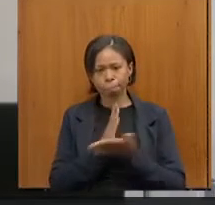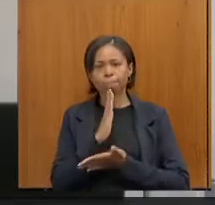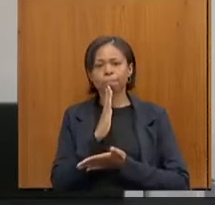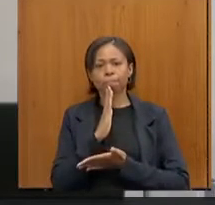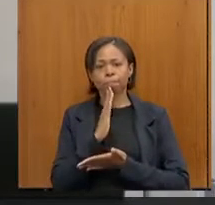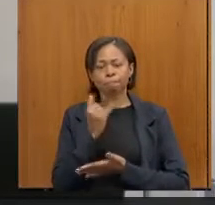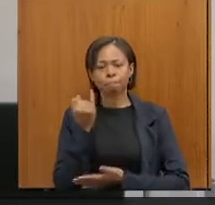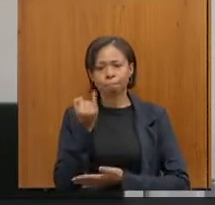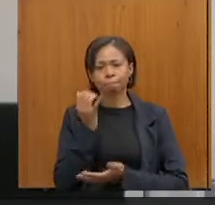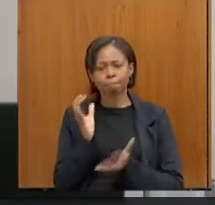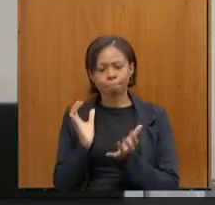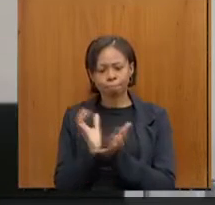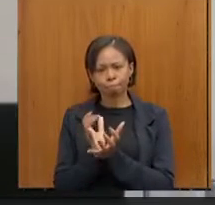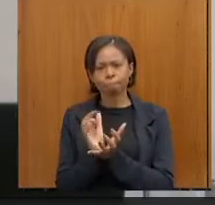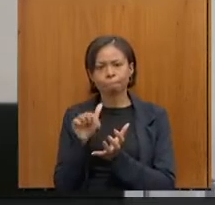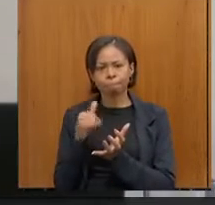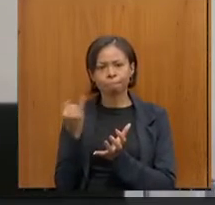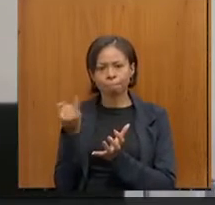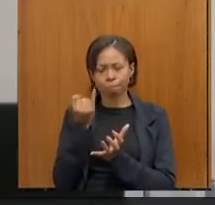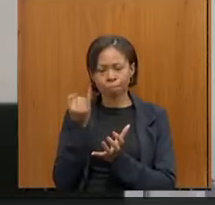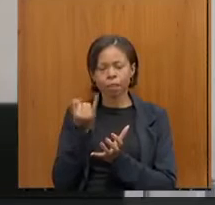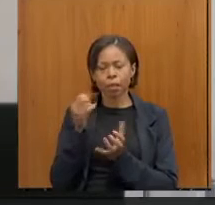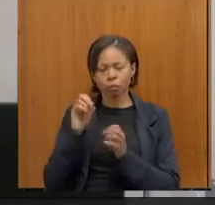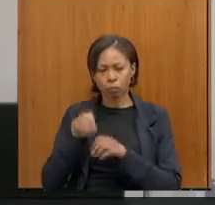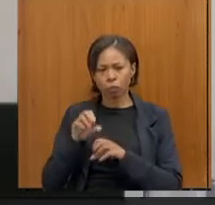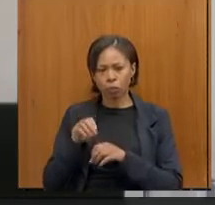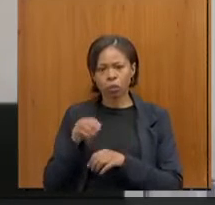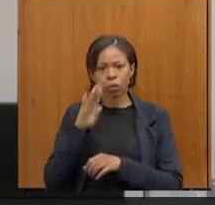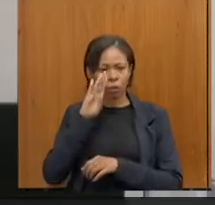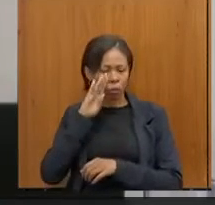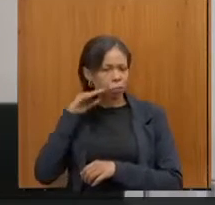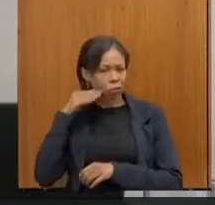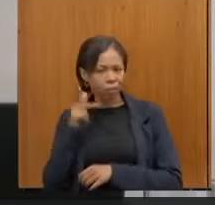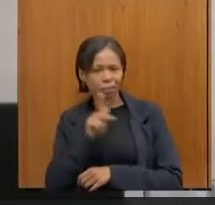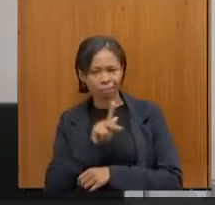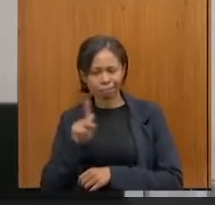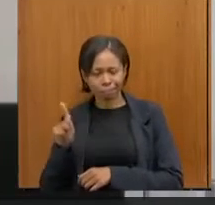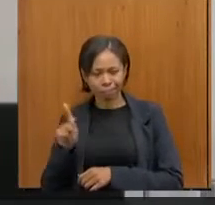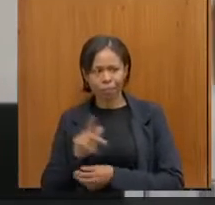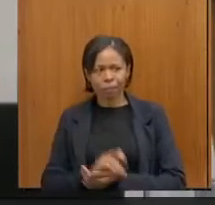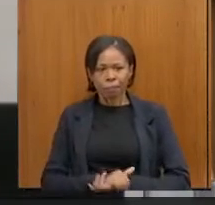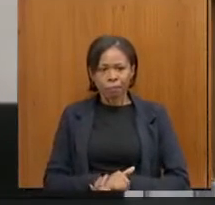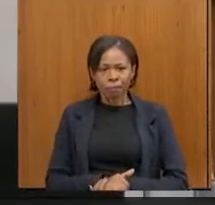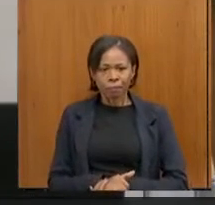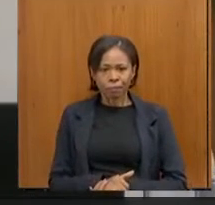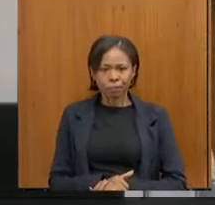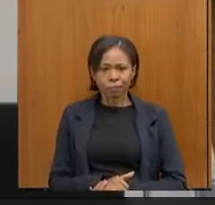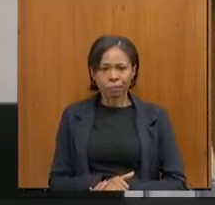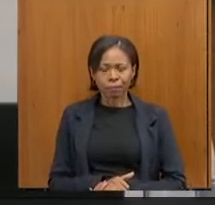importante comissão que tem como presidente a deputado a Beatriz Cerqueira